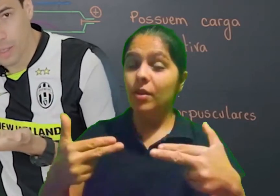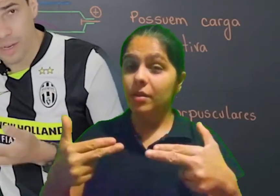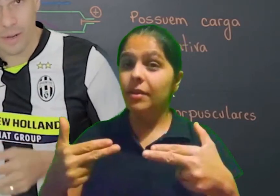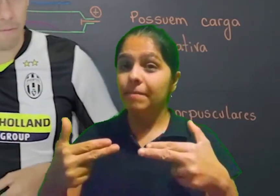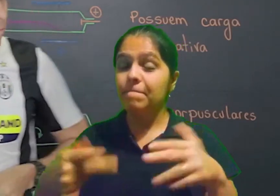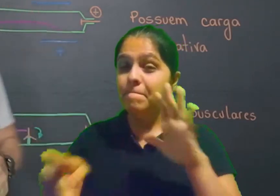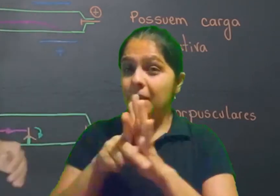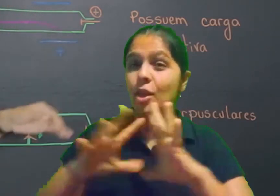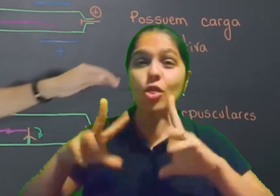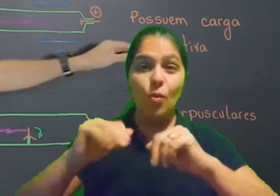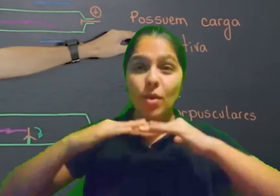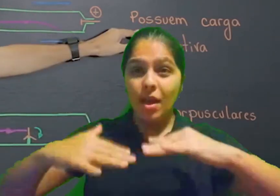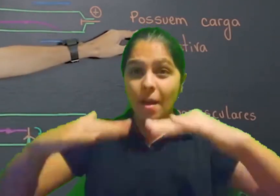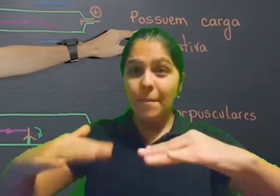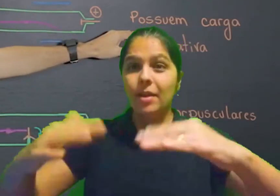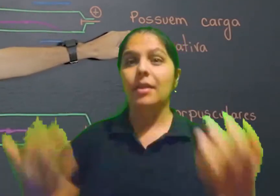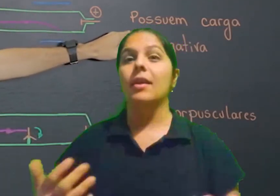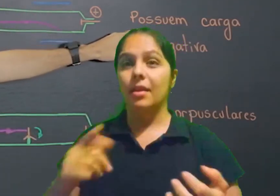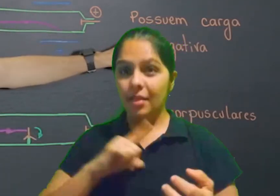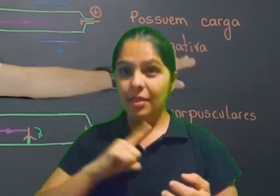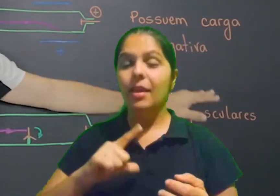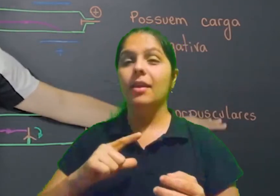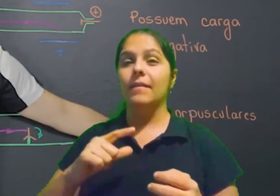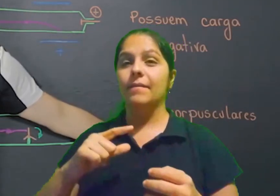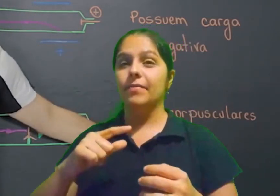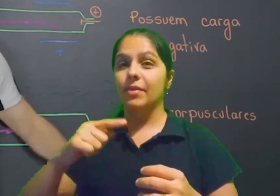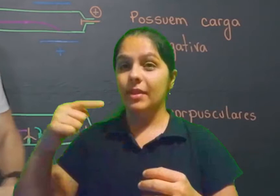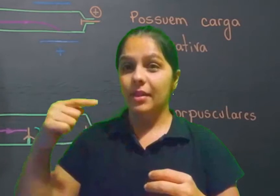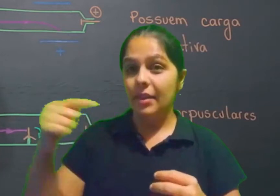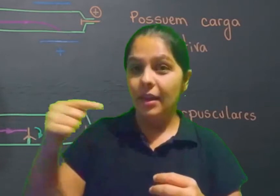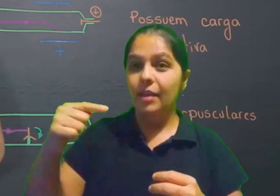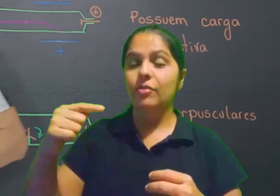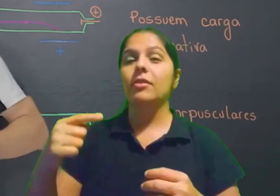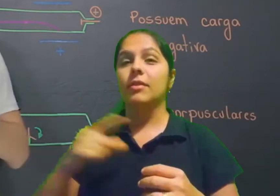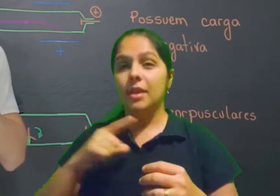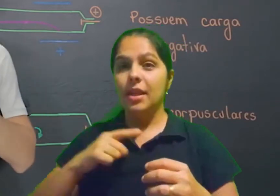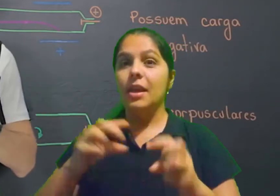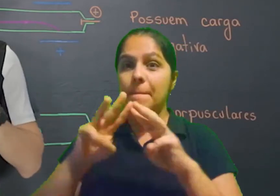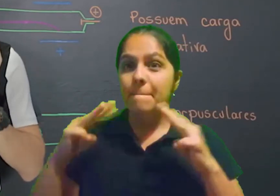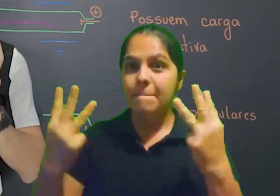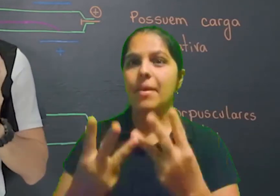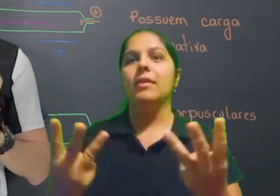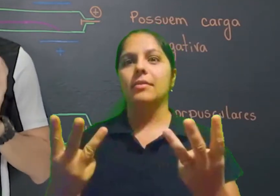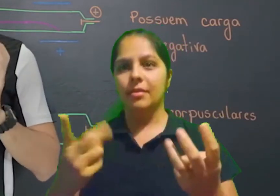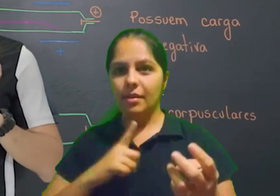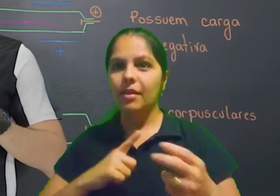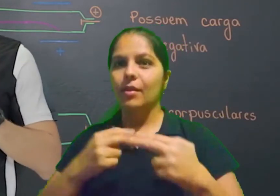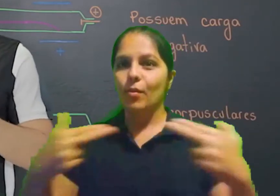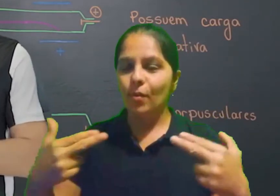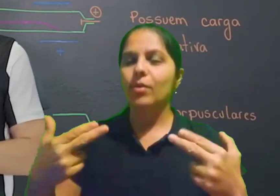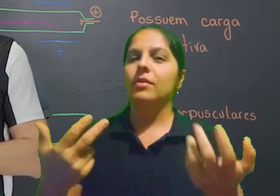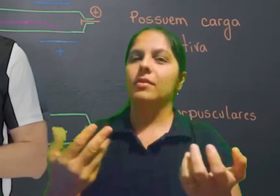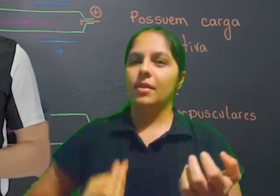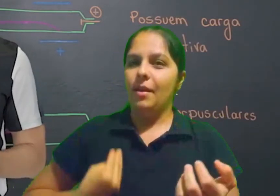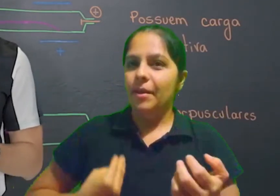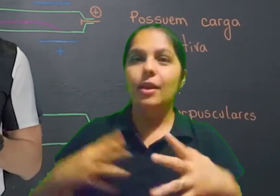toda a matéria, que tem carga negativa e que tem massa. Existe uma coisa que está presente em